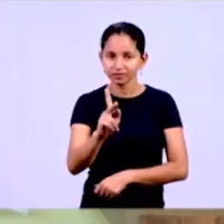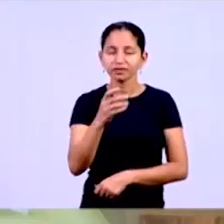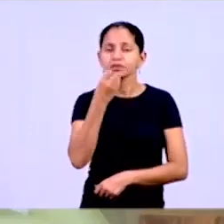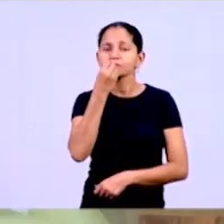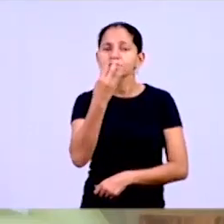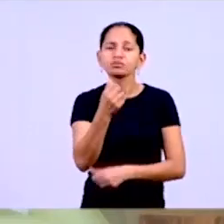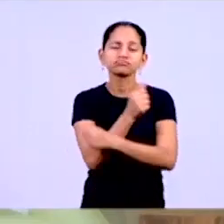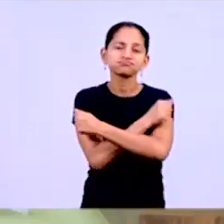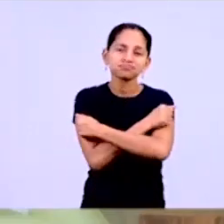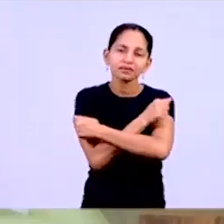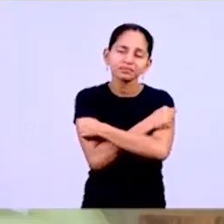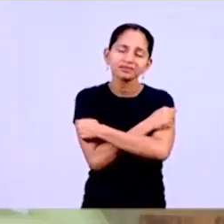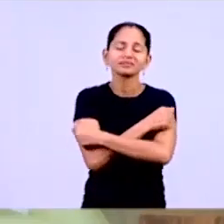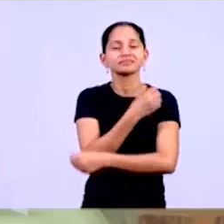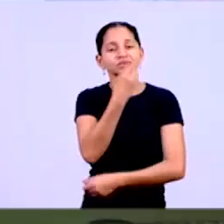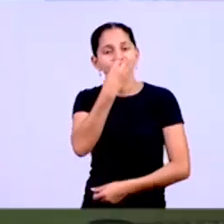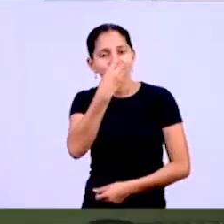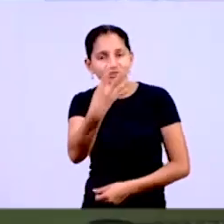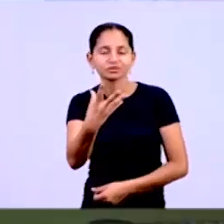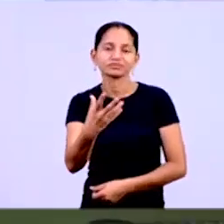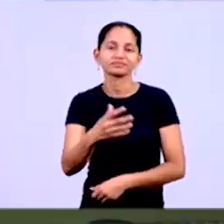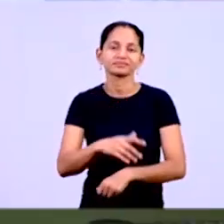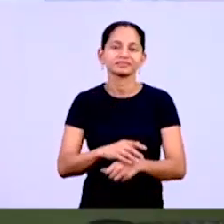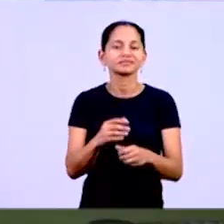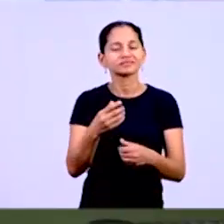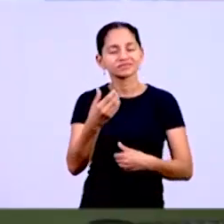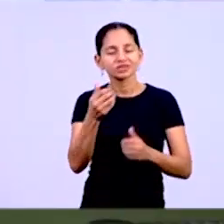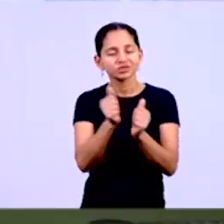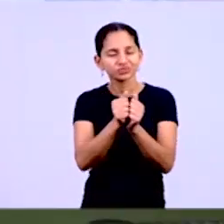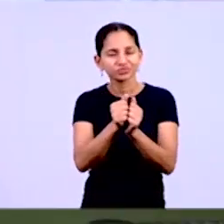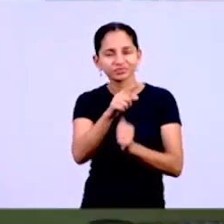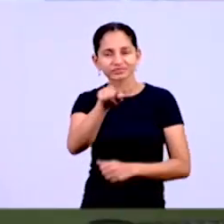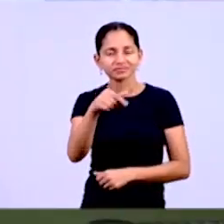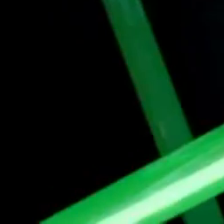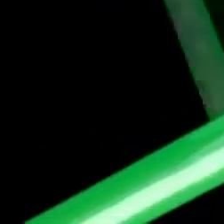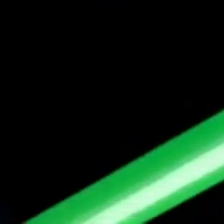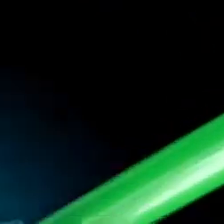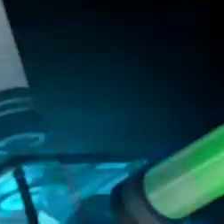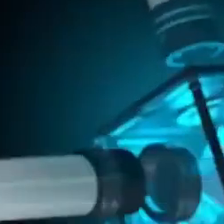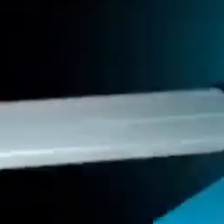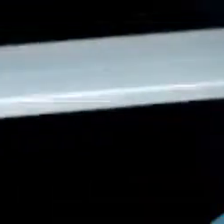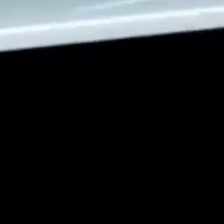Ok? A todo mundo um abraço, foi muito bom essa companhia. Até mais, até mais.